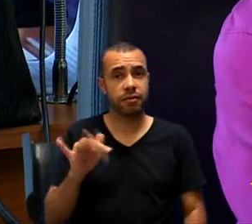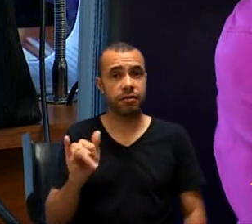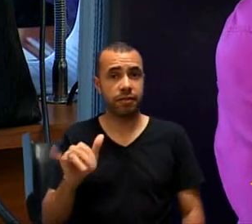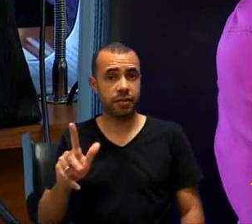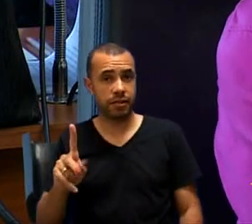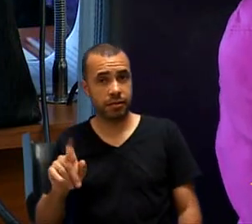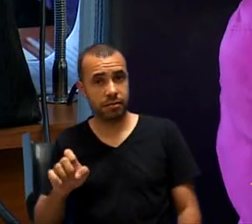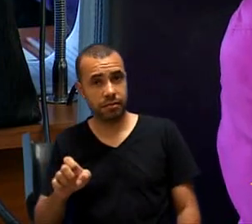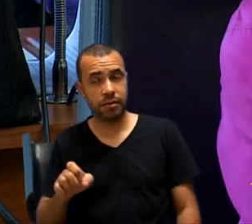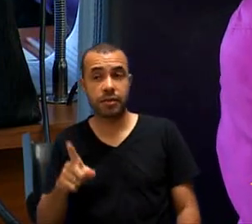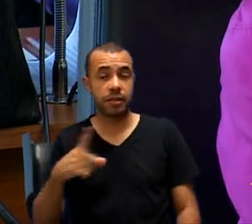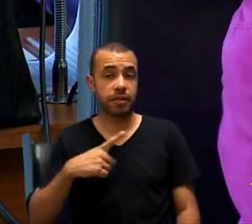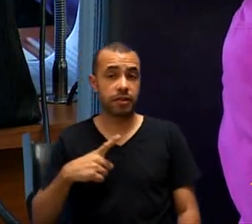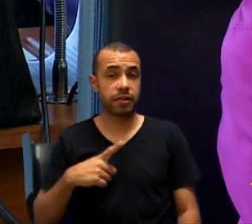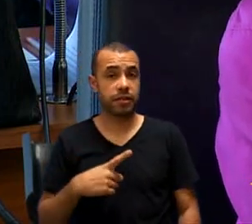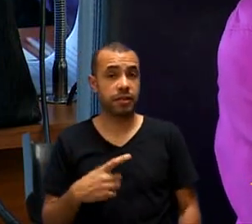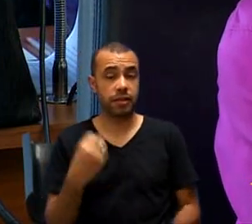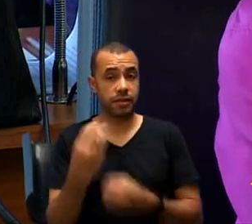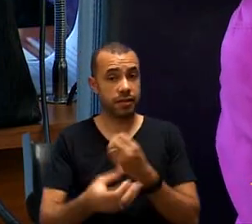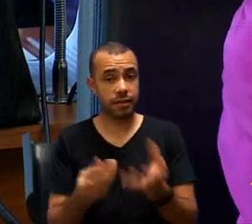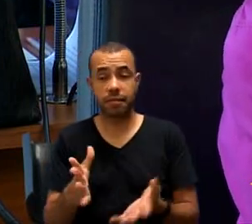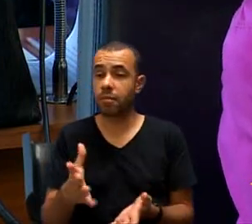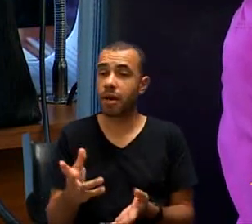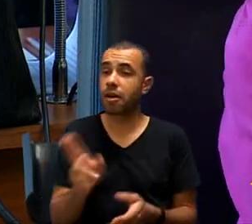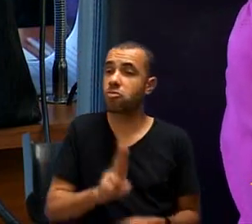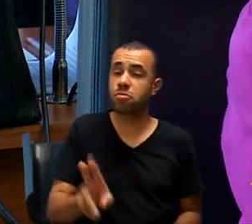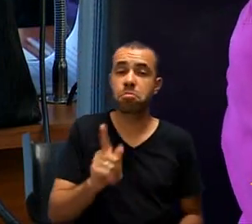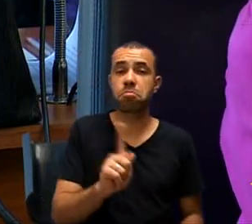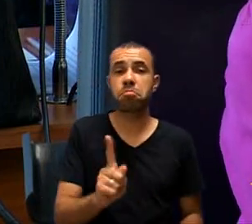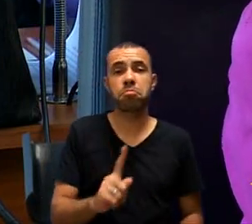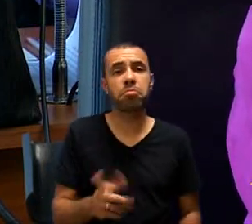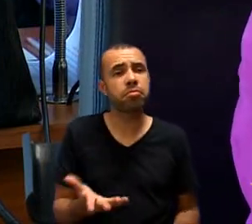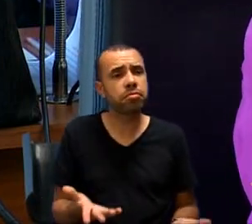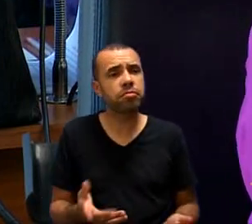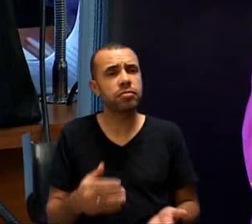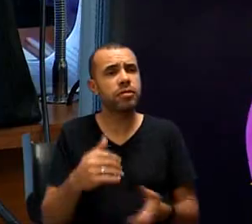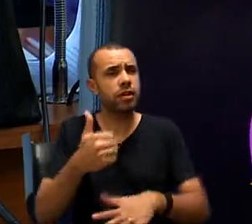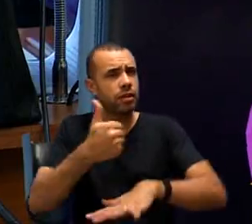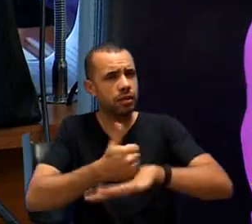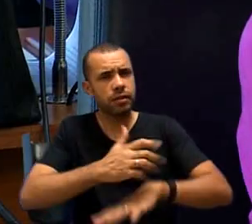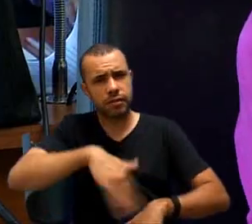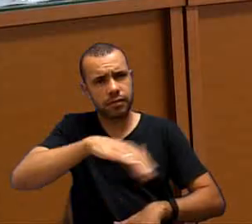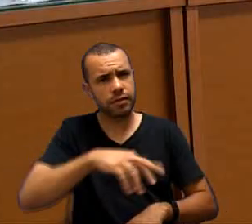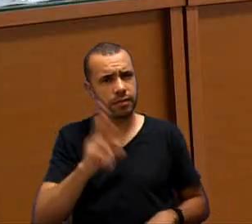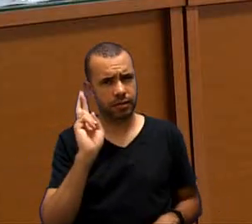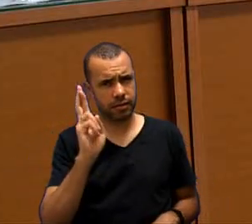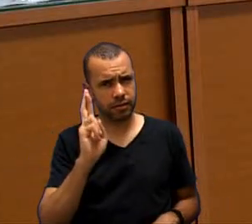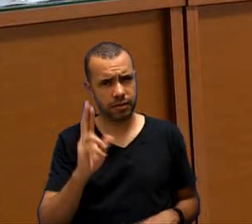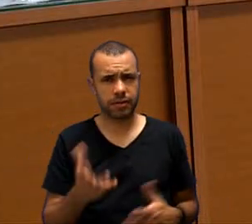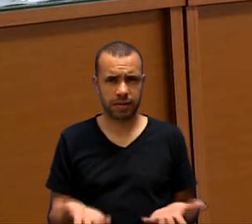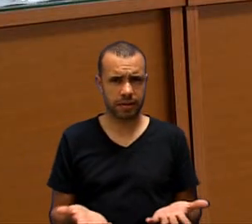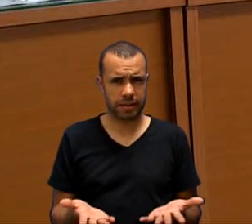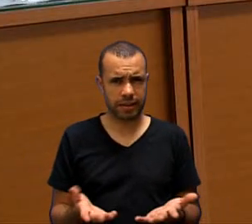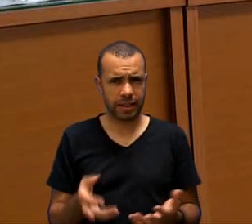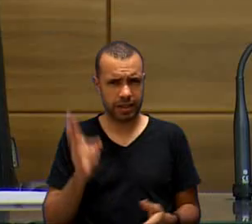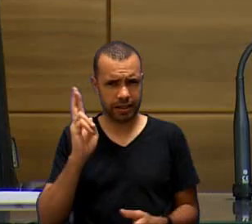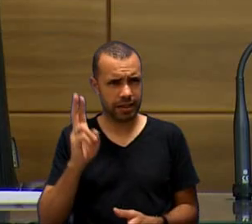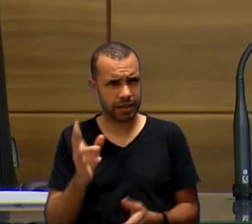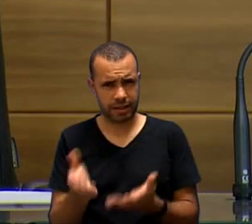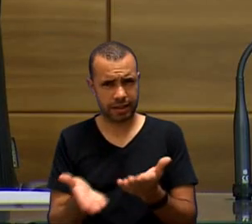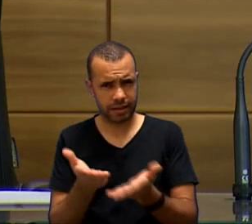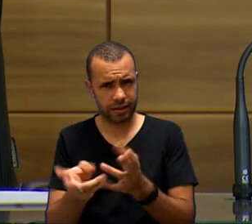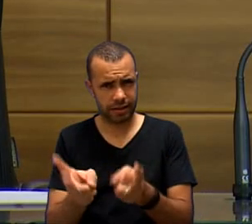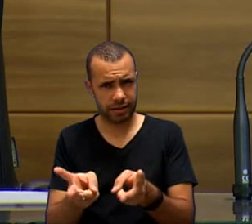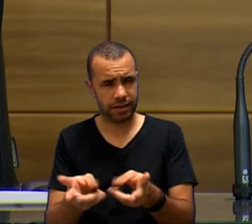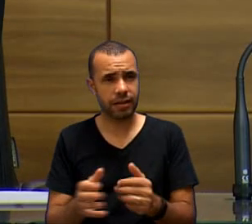A sua secretaria cuida também de ações metropolitanas? Vereadora, com a devida sinceridade, até